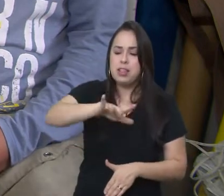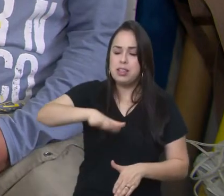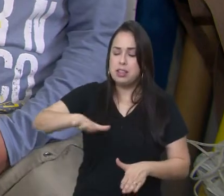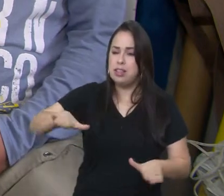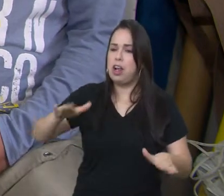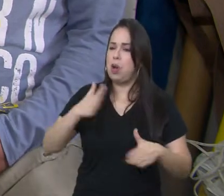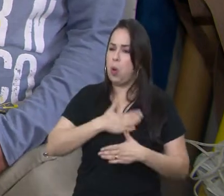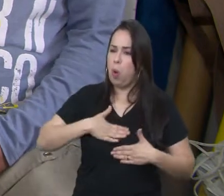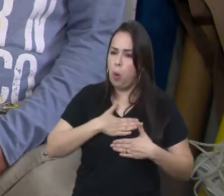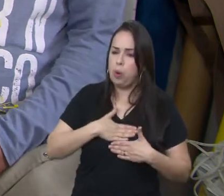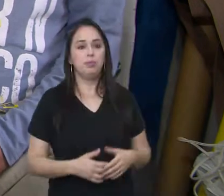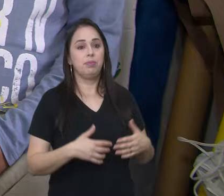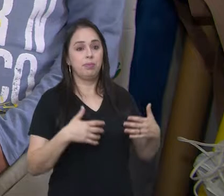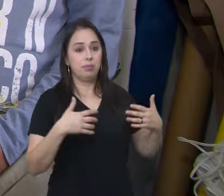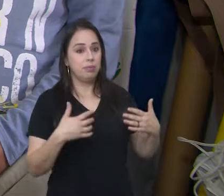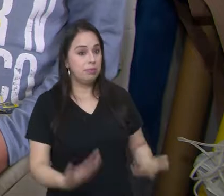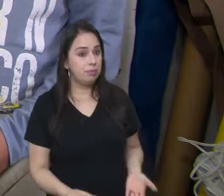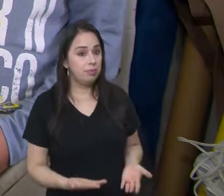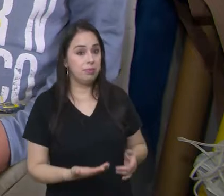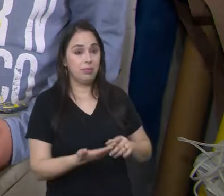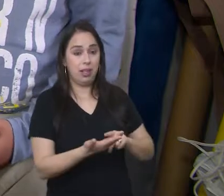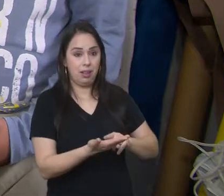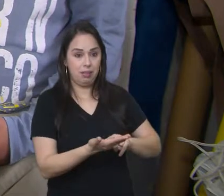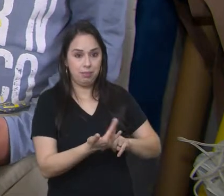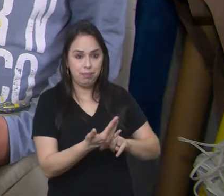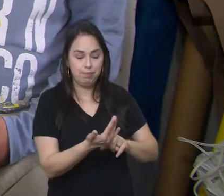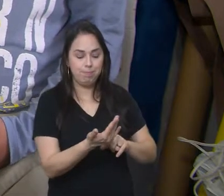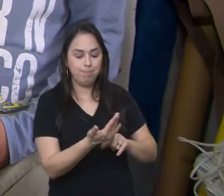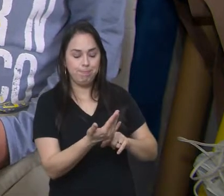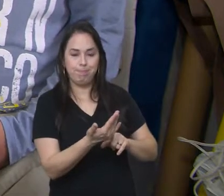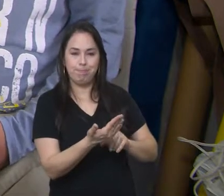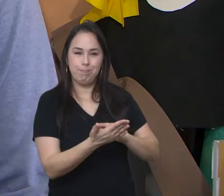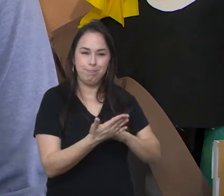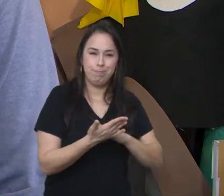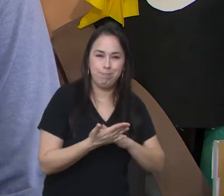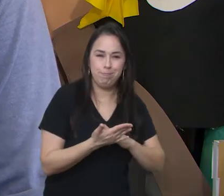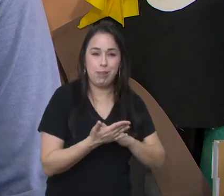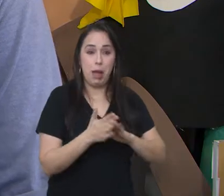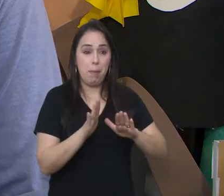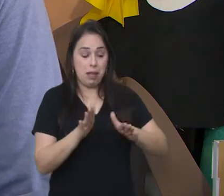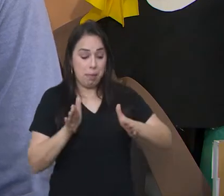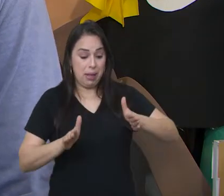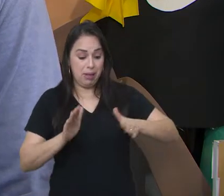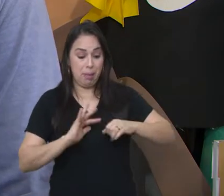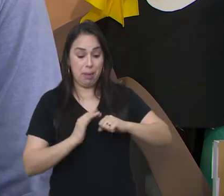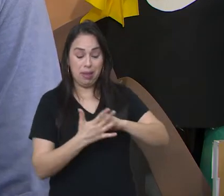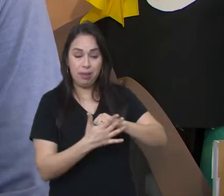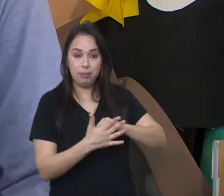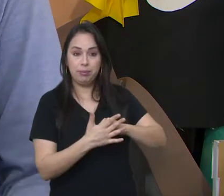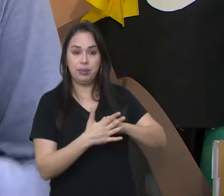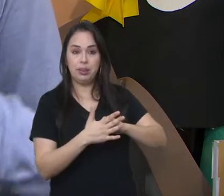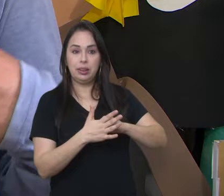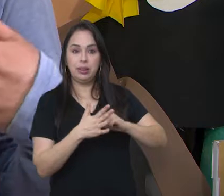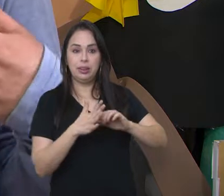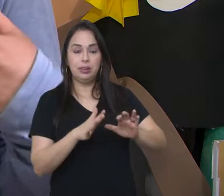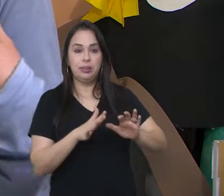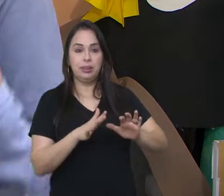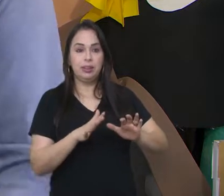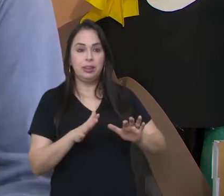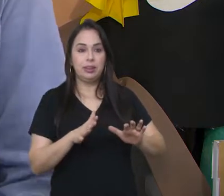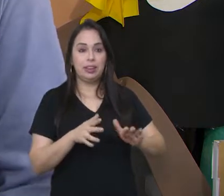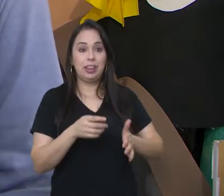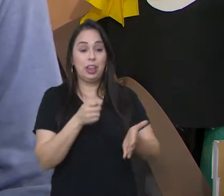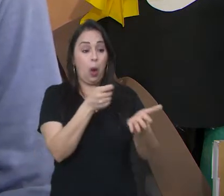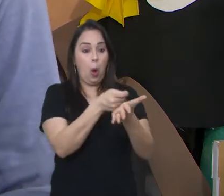história? Então, a tecnologia, ela mexeu muito com a gente, né? E principalmente na pandemia aí, ela simplesmente